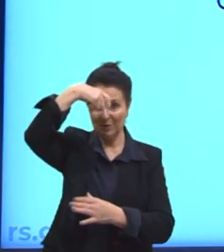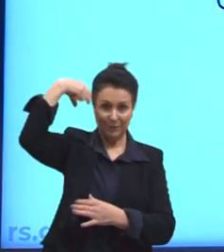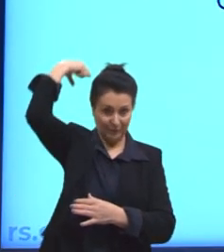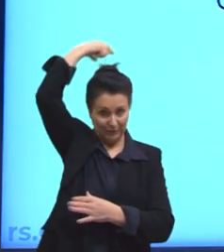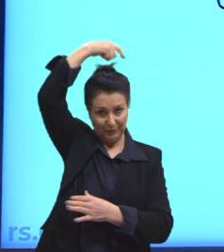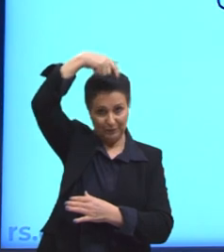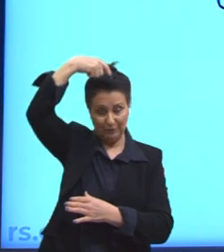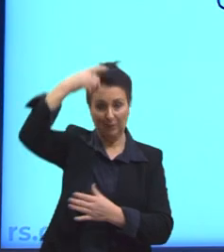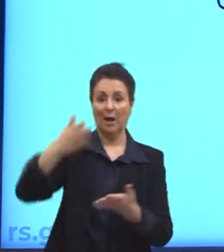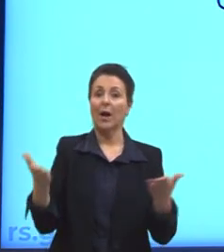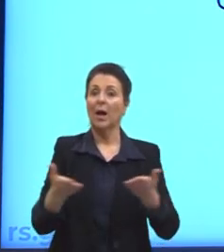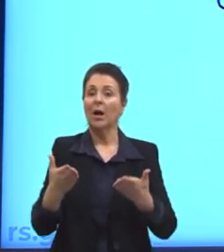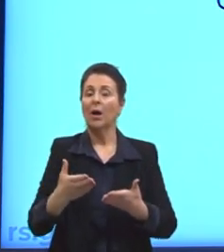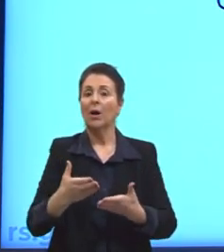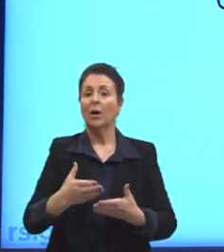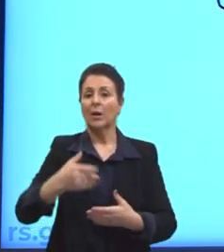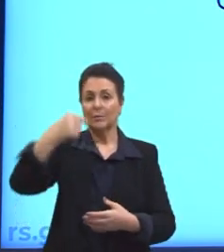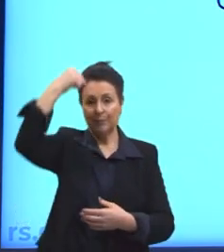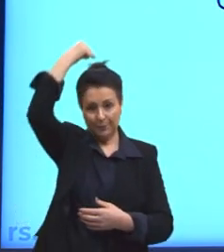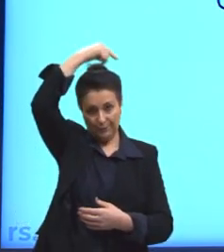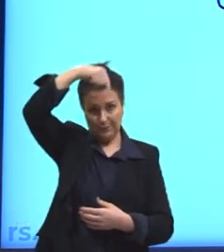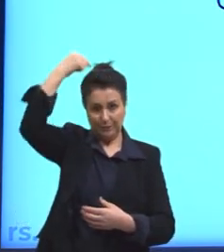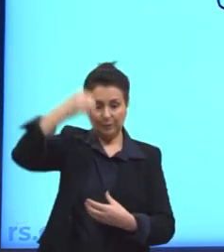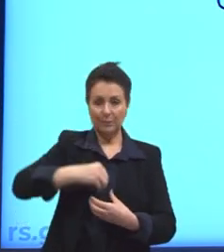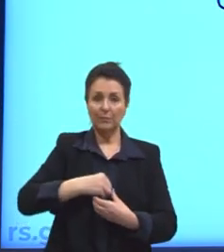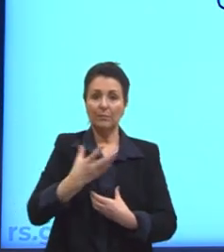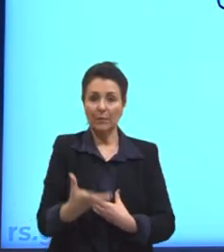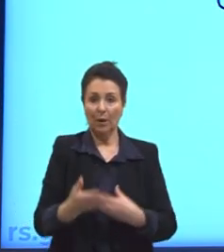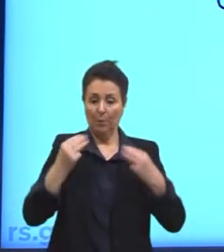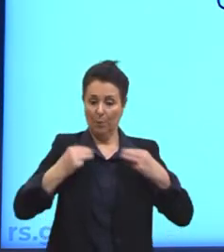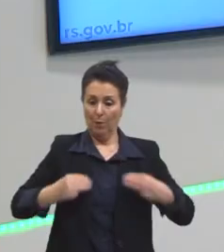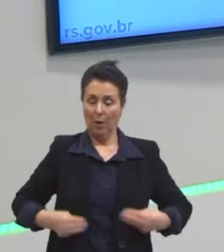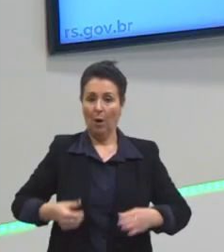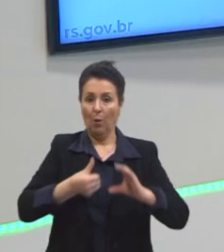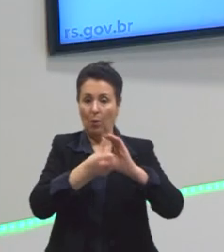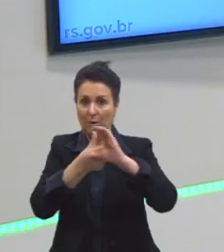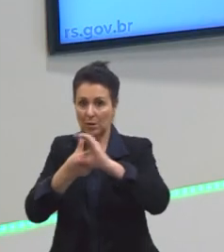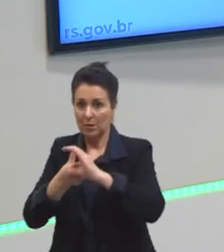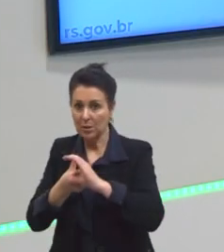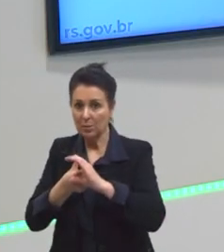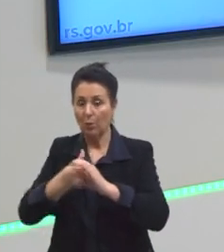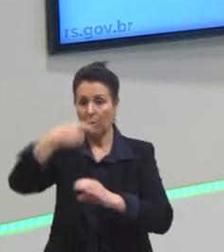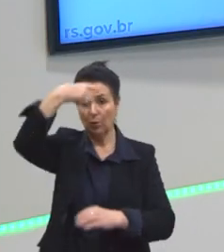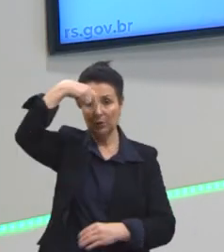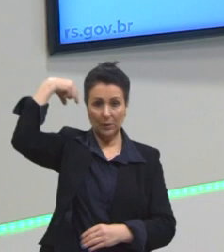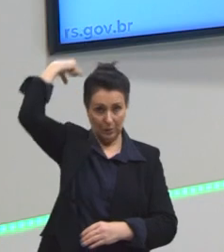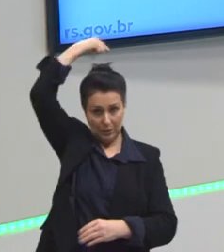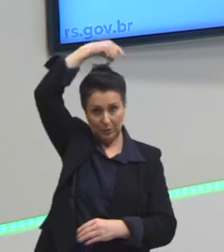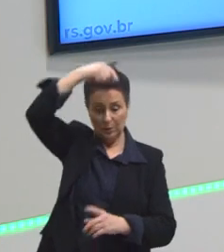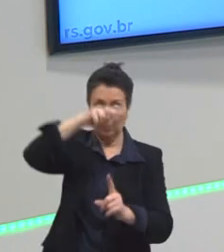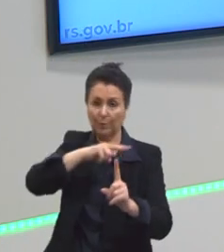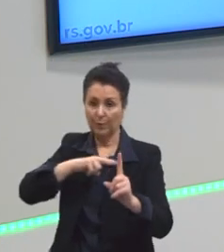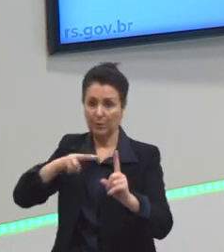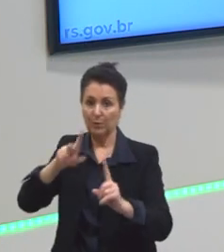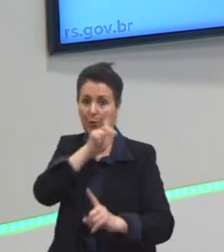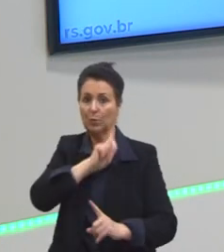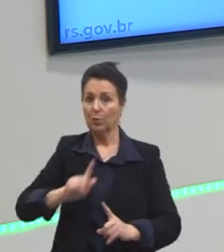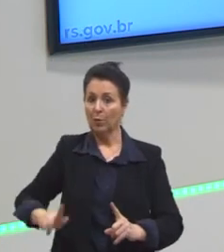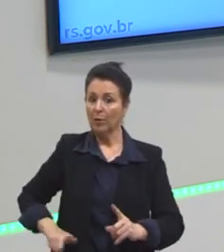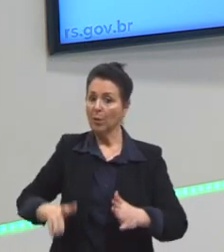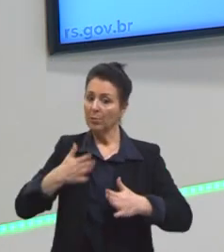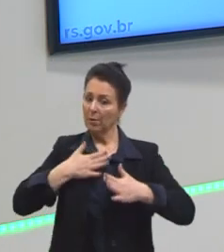Santo Agostinho né tem essa perspectiva então dá moral do cristianismo E aí o Tomás de Aquino essa perspectiva do governo